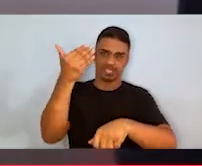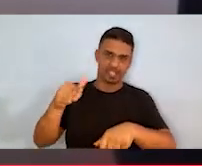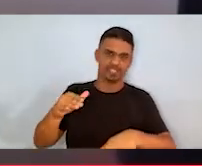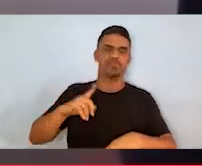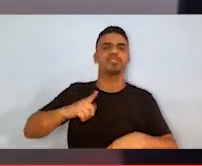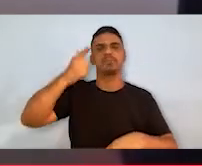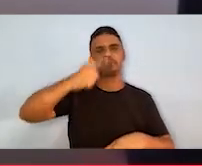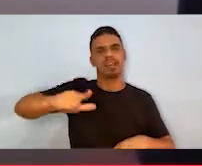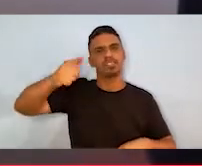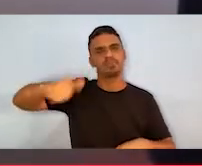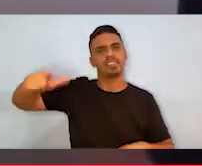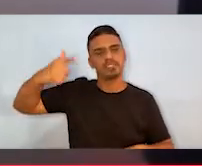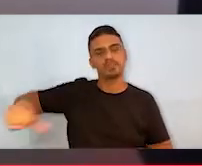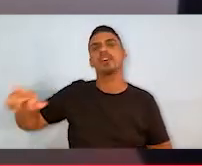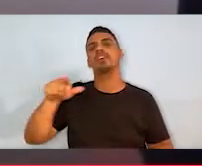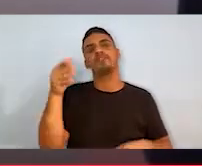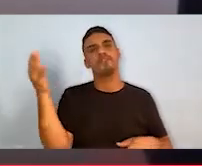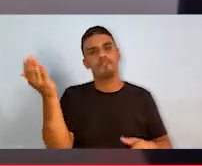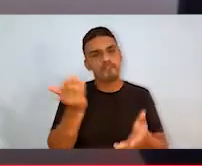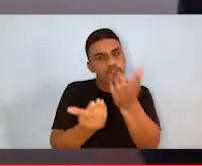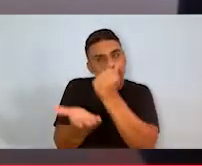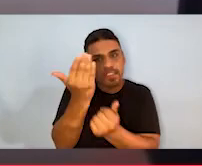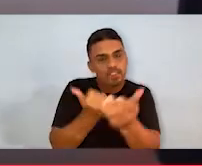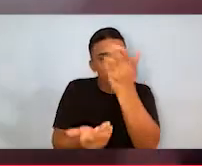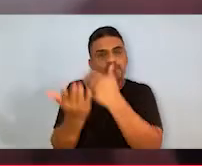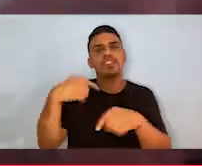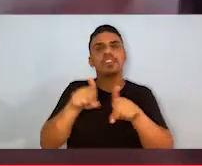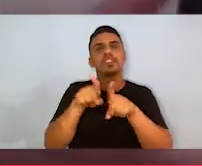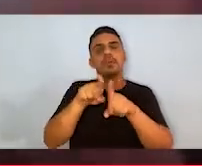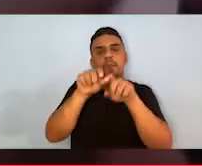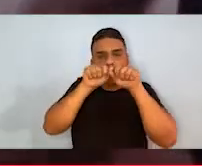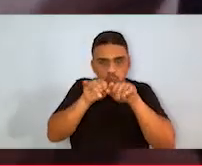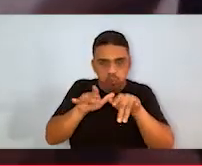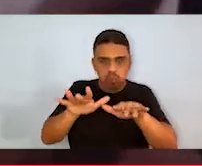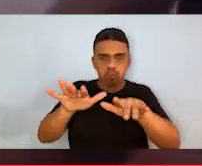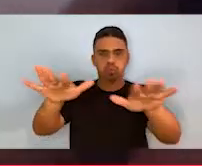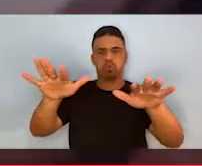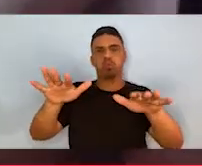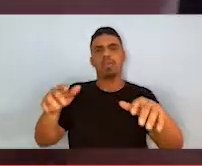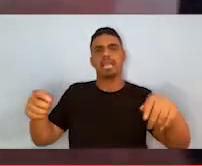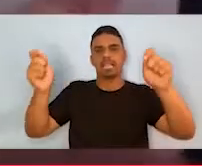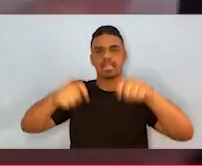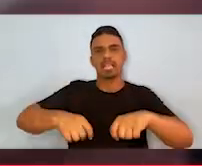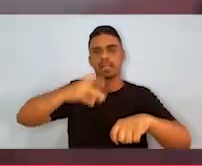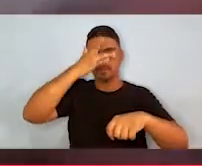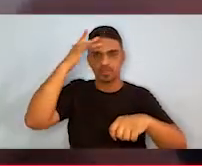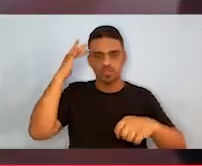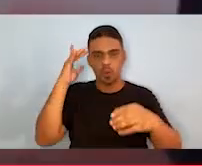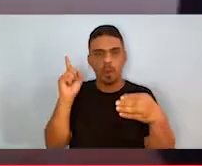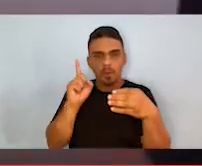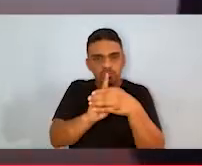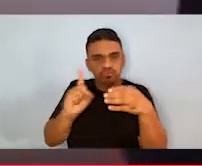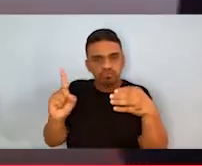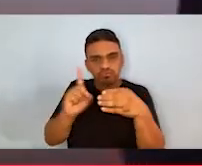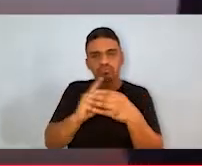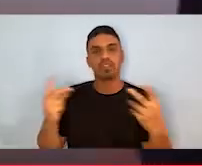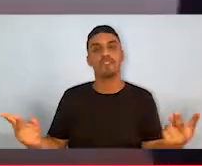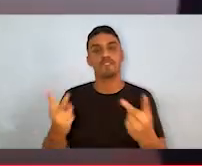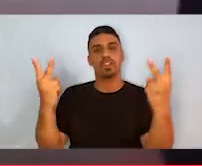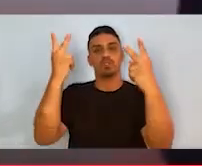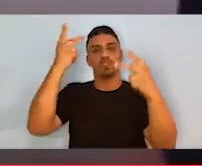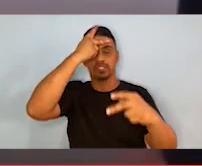Venham, participam, divulguem, porque isso é feito para incluir, para a gente agregar valores e pessoas